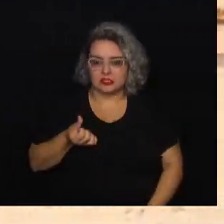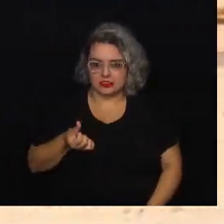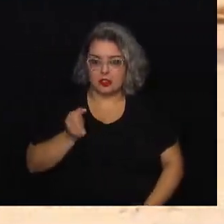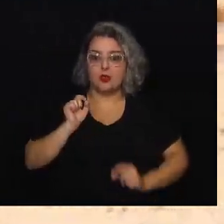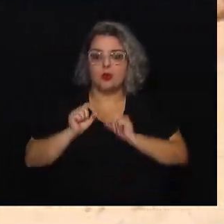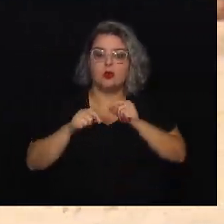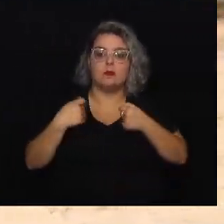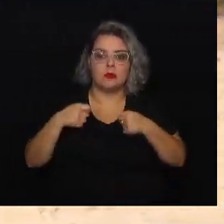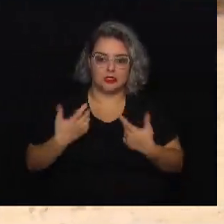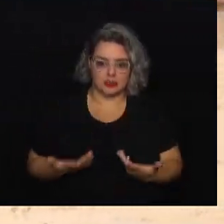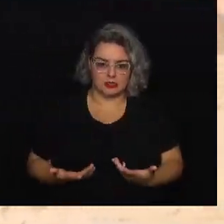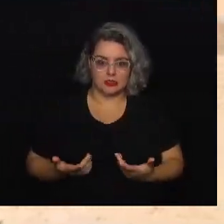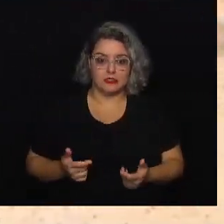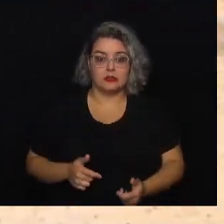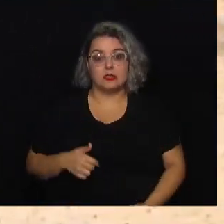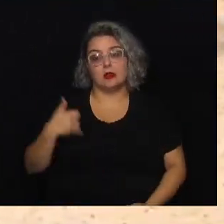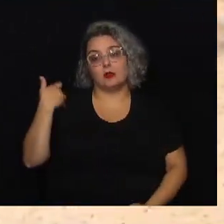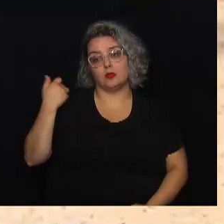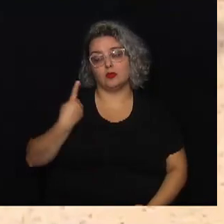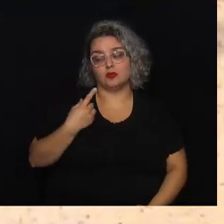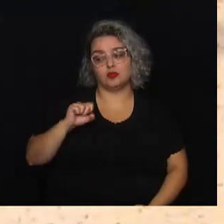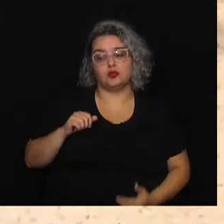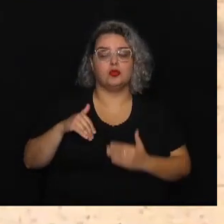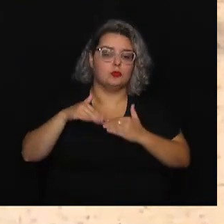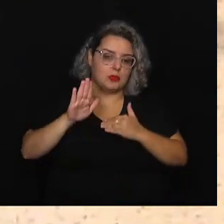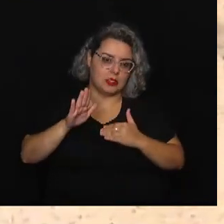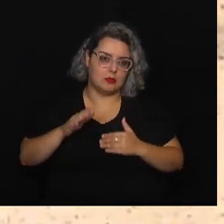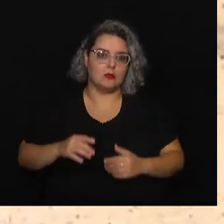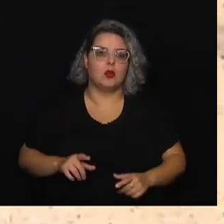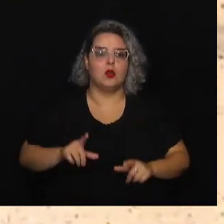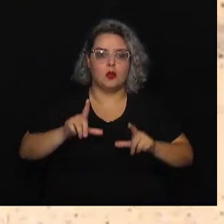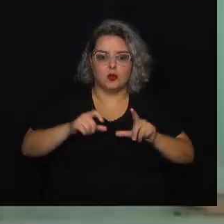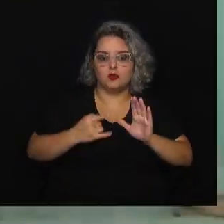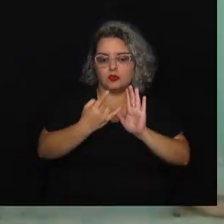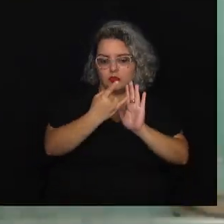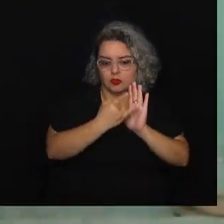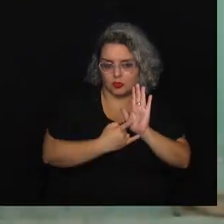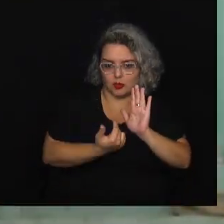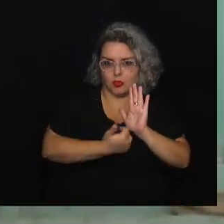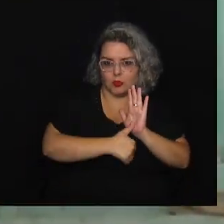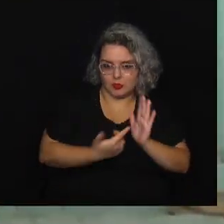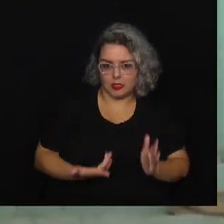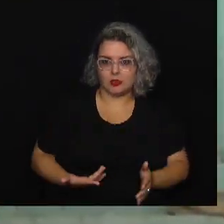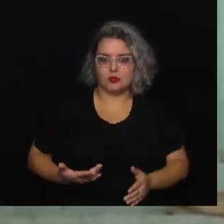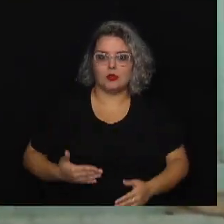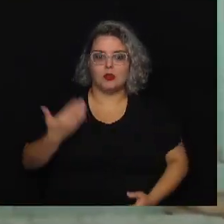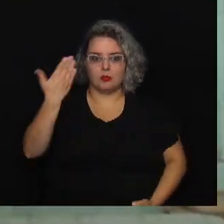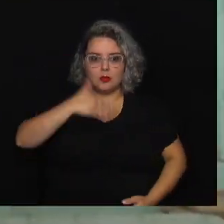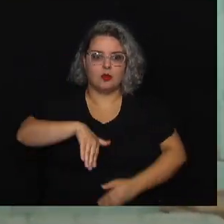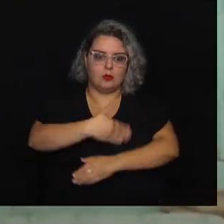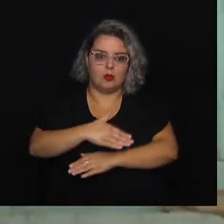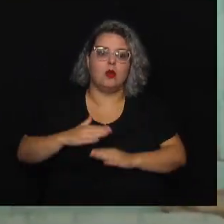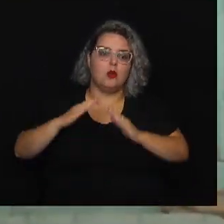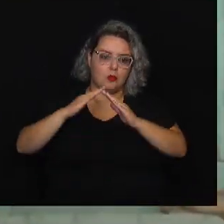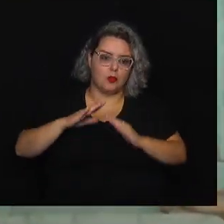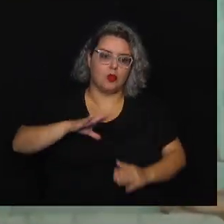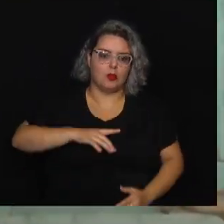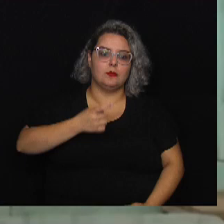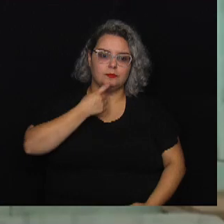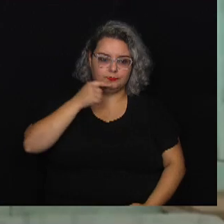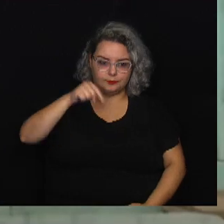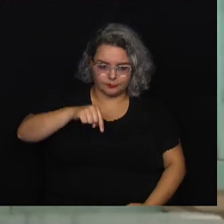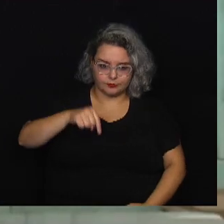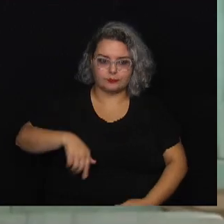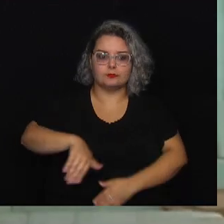né? Ser maior de 18 anos, trazer documento com foto e um comprovante de endereço. E morar em Campinas, né? O comprovante de endereço tem que